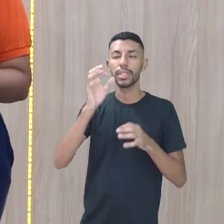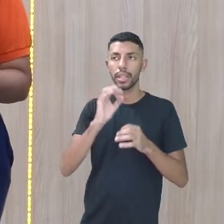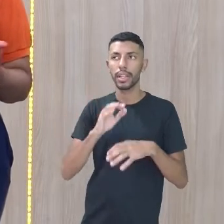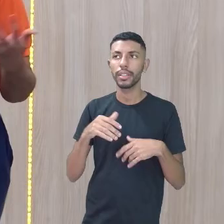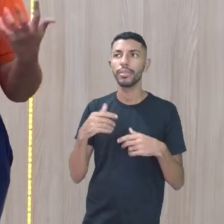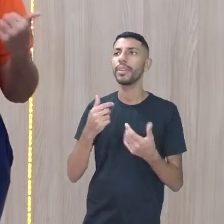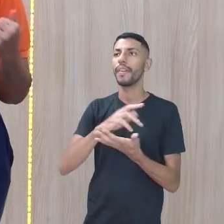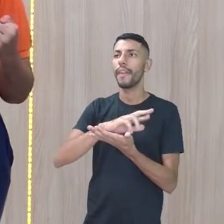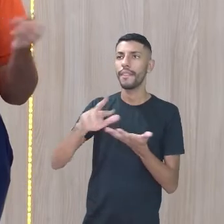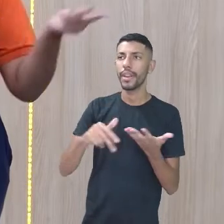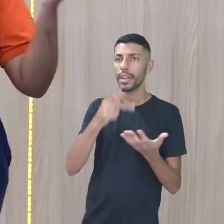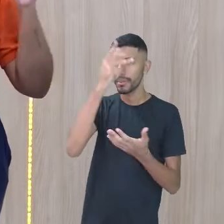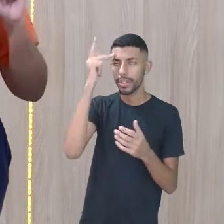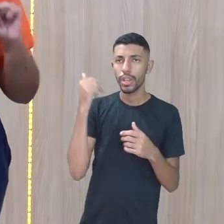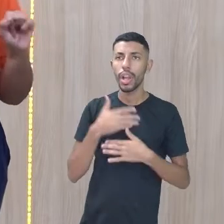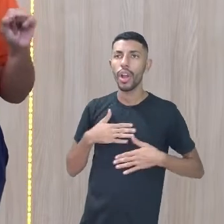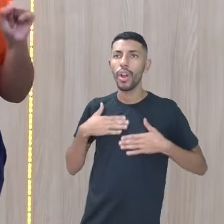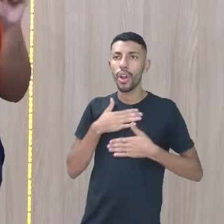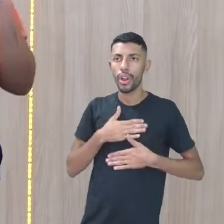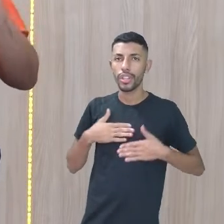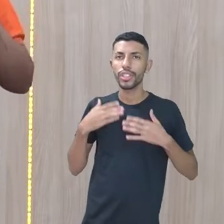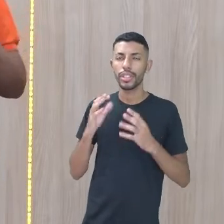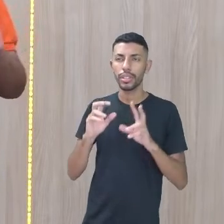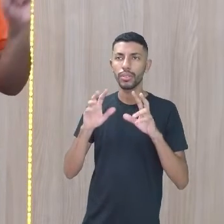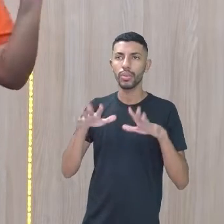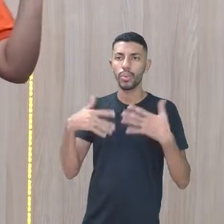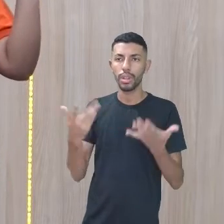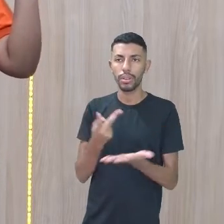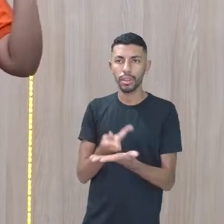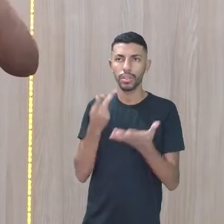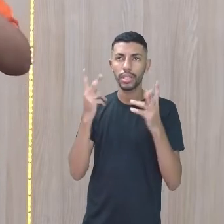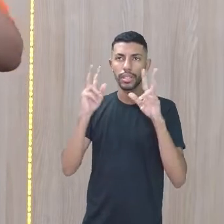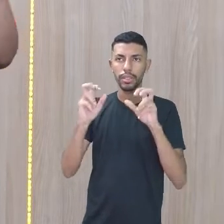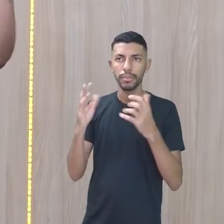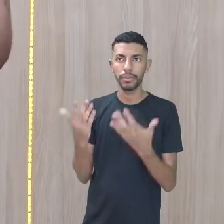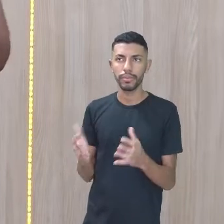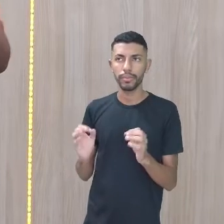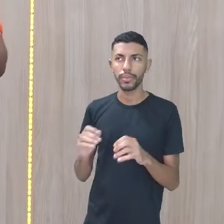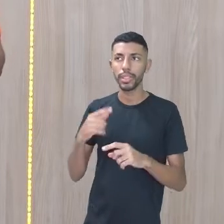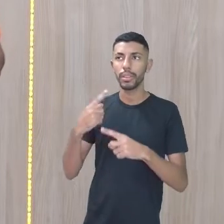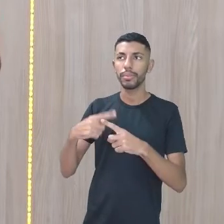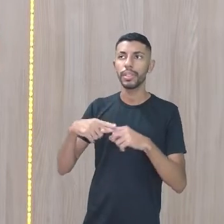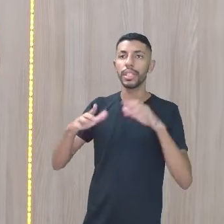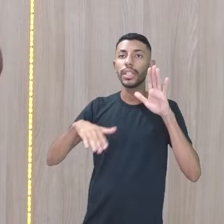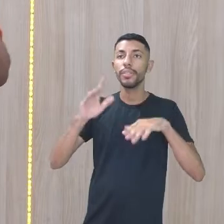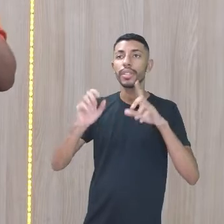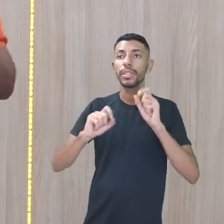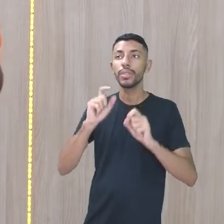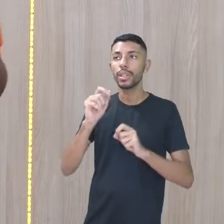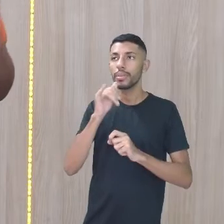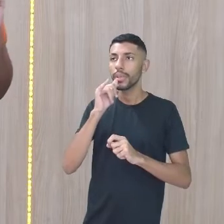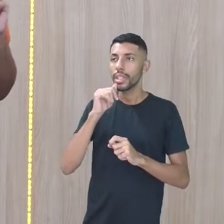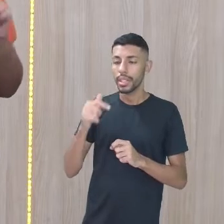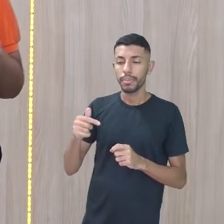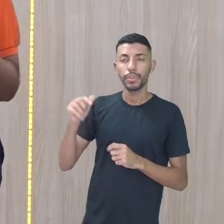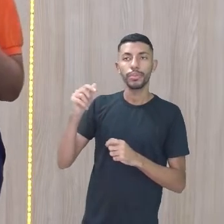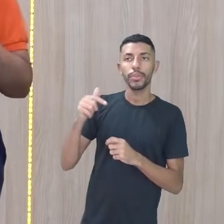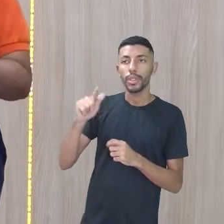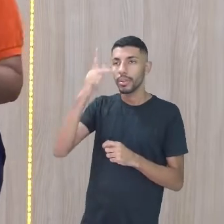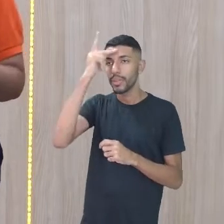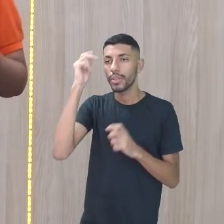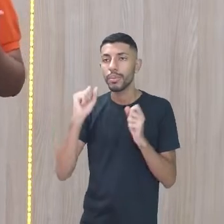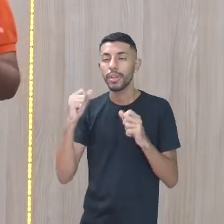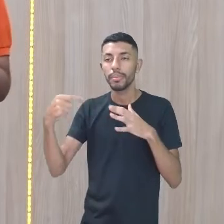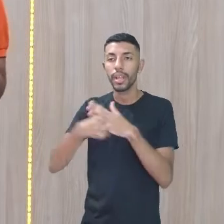seminário, porque de repente a professora Adriana pode me perguntar alguma coisa sobre algum satélite do sistema solar que eu não conhecia e